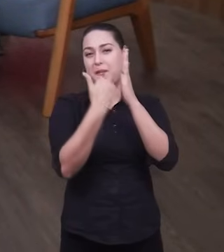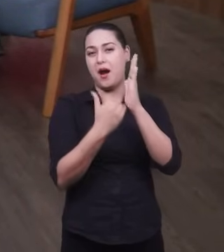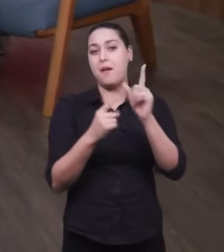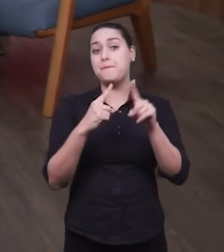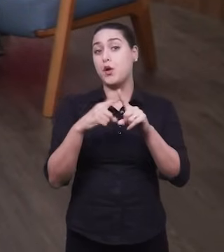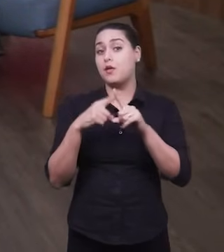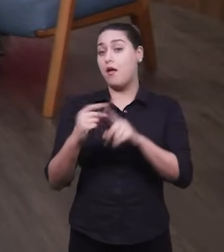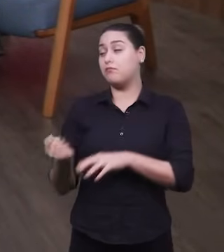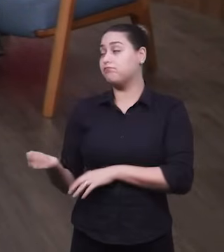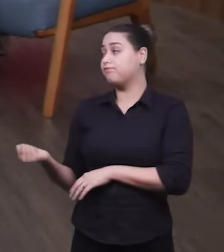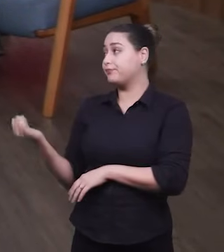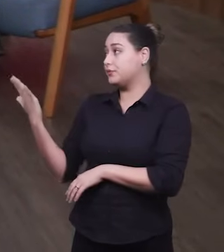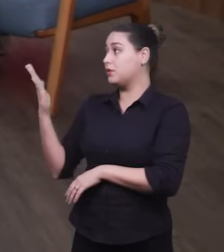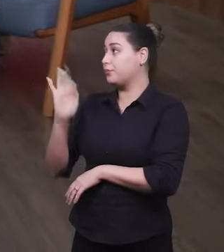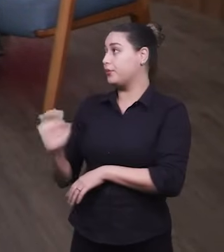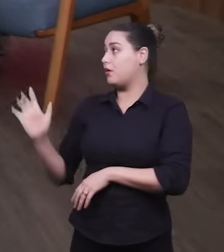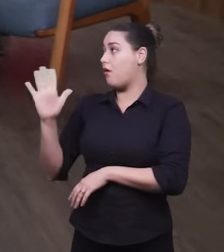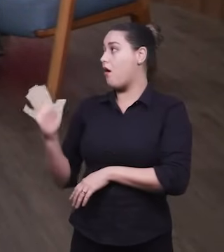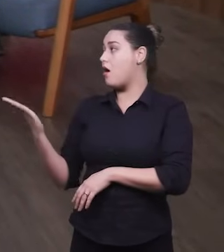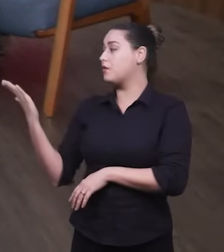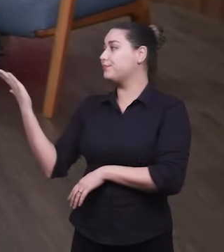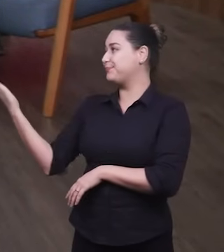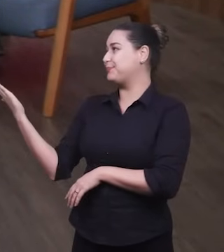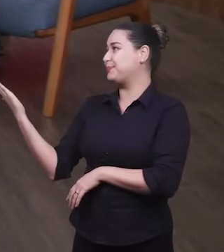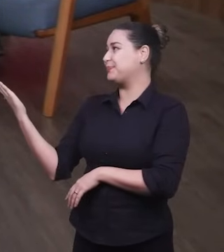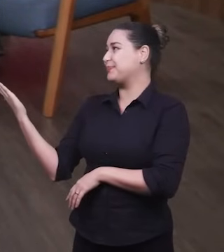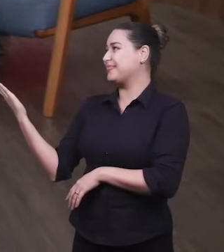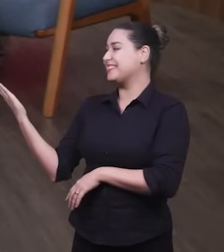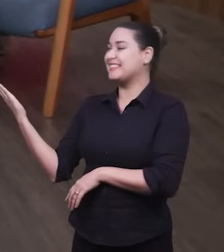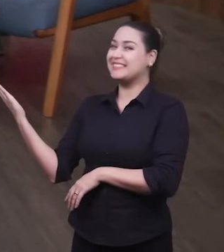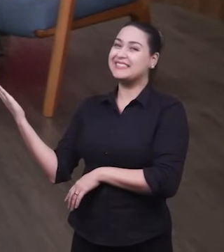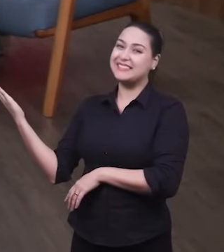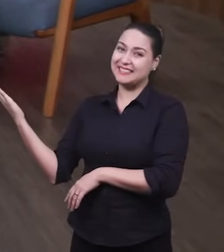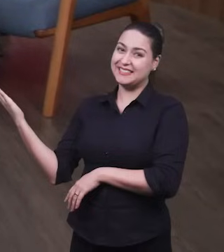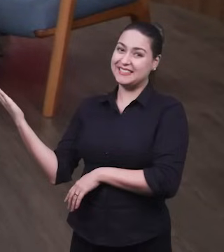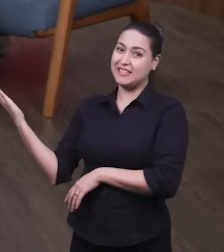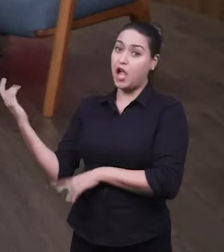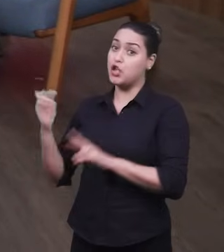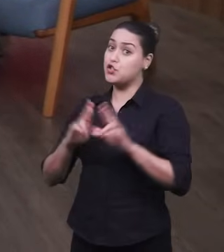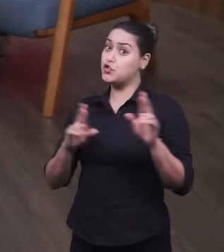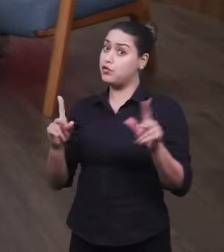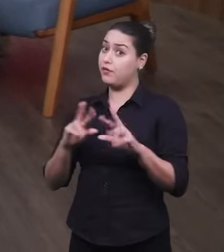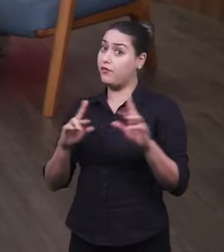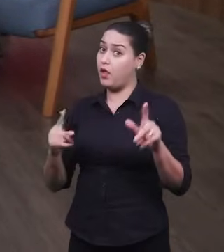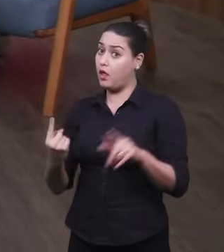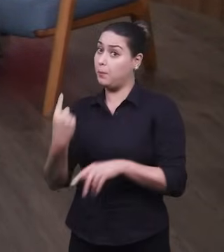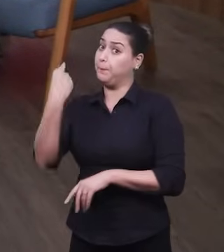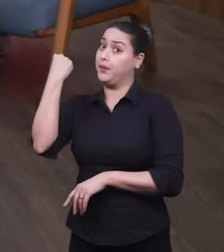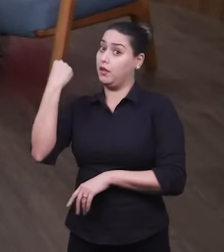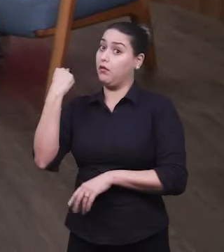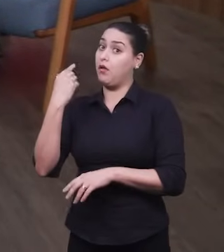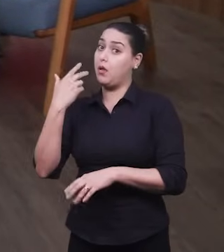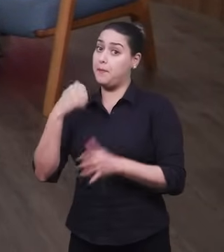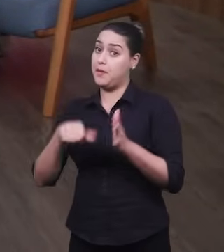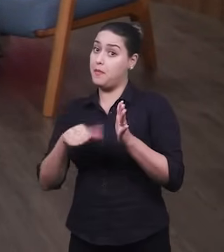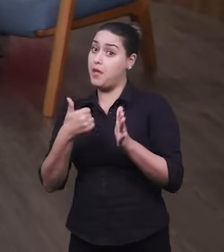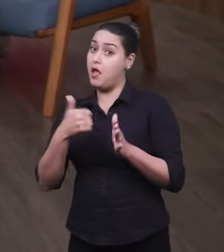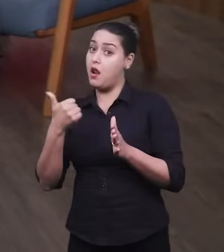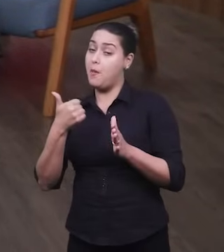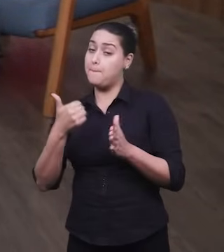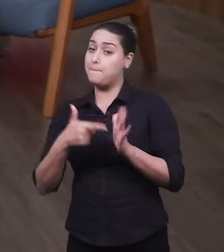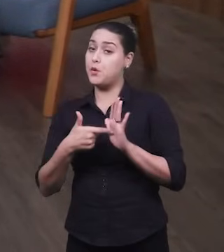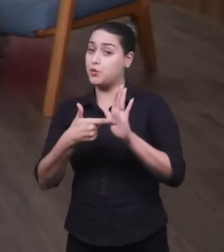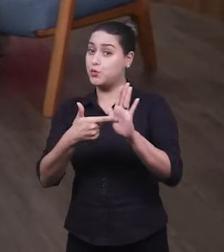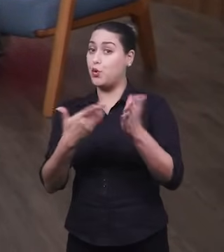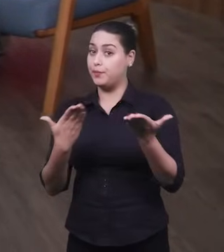Eu estou falando isso porque está aparecendo na tela agora um QR Code. Está aí na tela. Esse QR Code, que é diferente daquele primeiro que nós mandamos, que